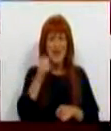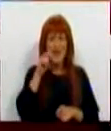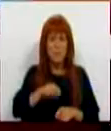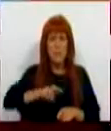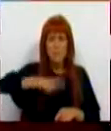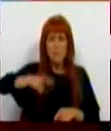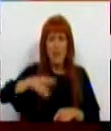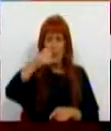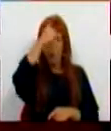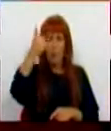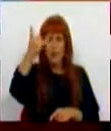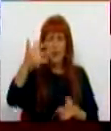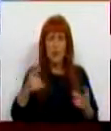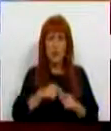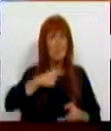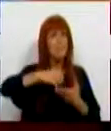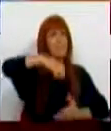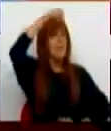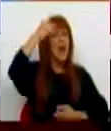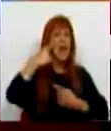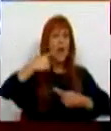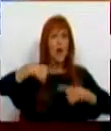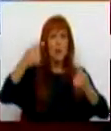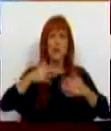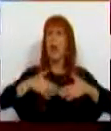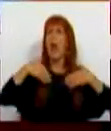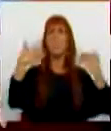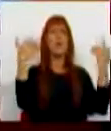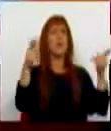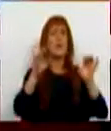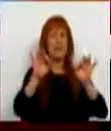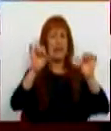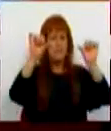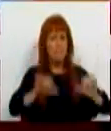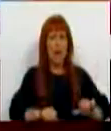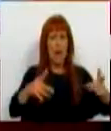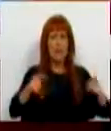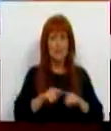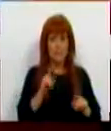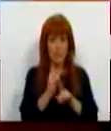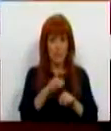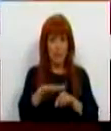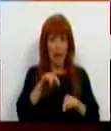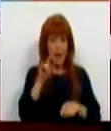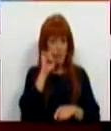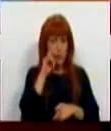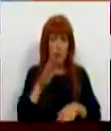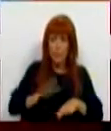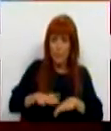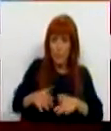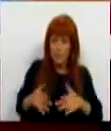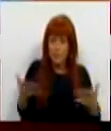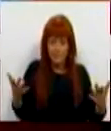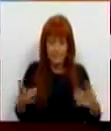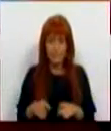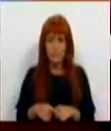metros quadrados de edifícios públicos que estão abandonados, maltratados, nessas mesmas áreas protegidas. E por isso